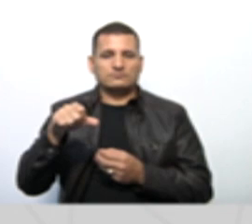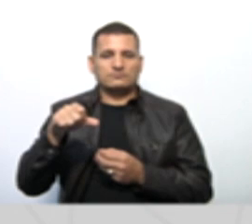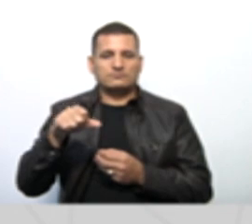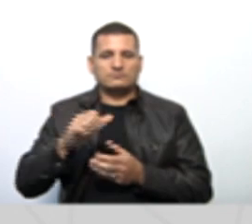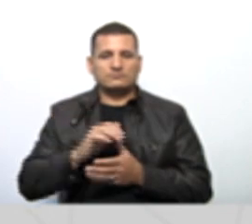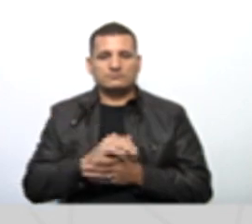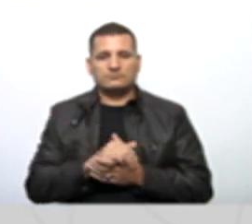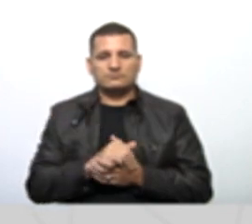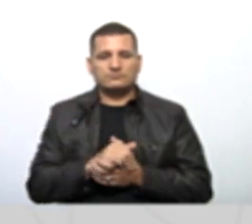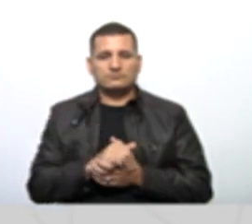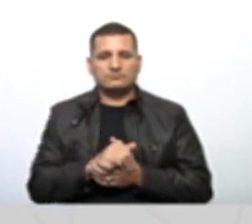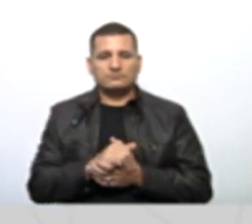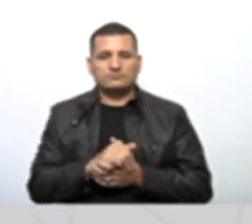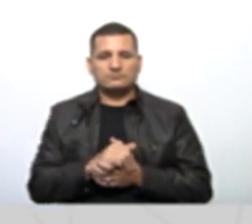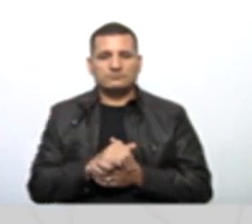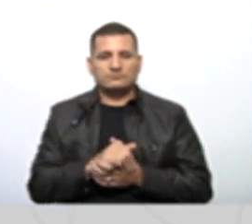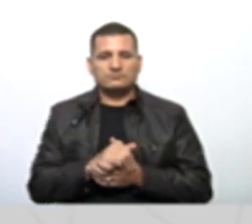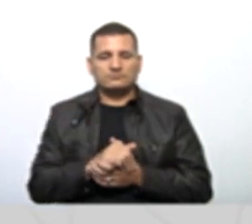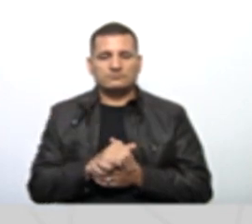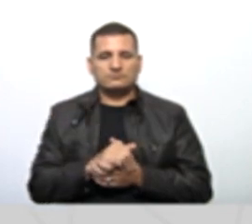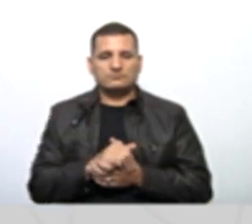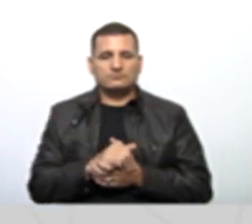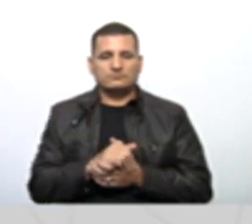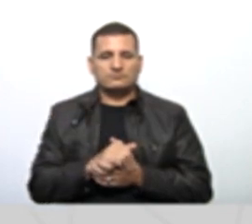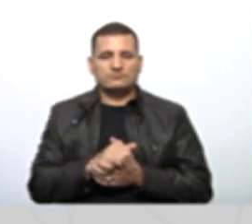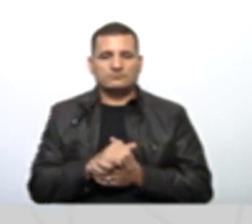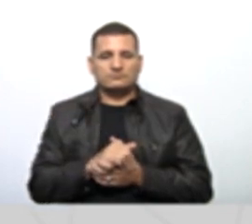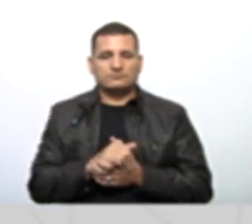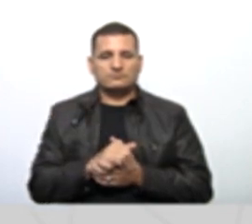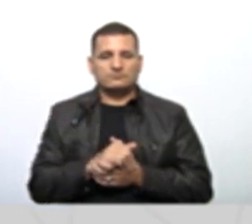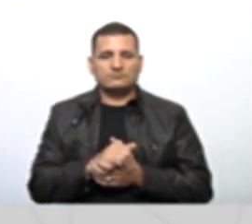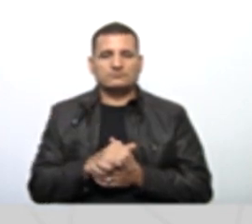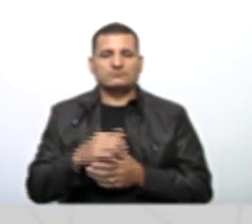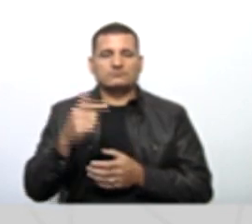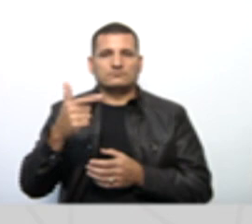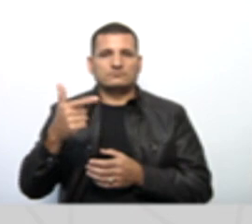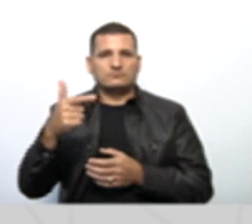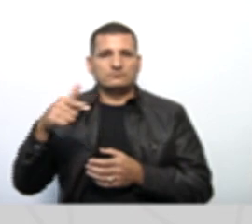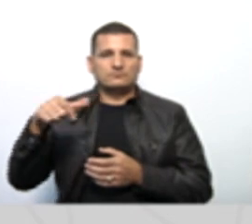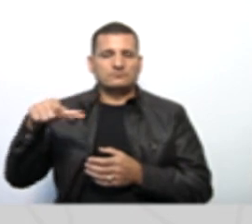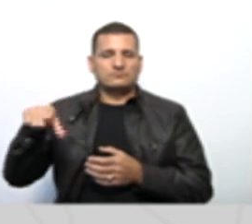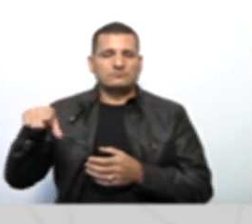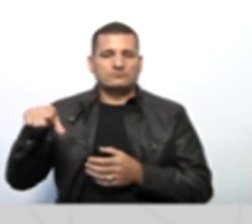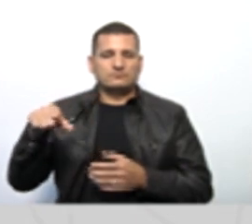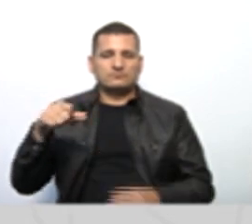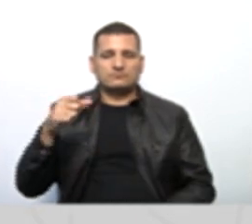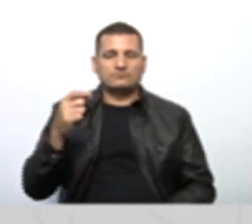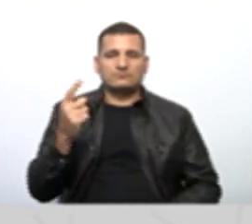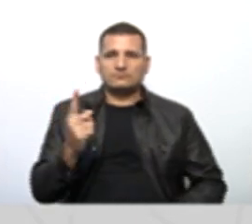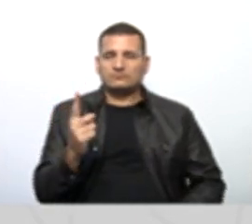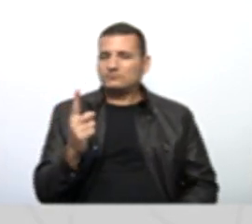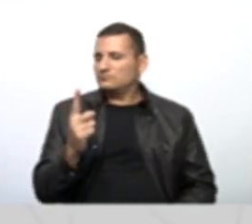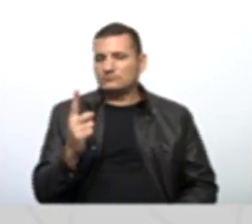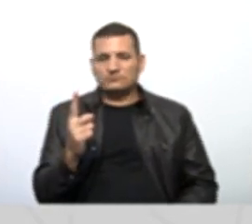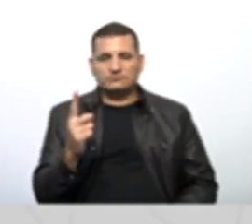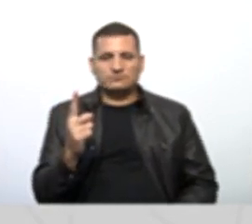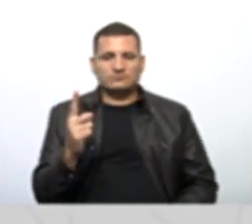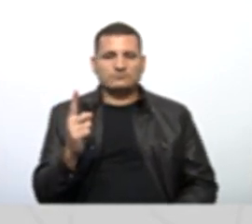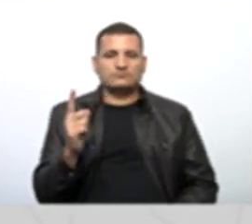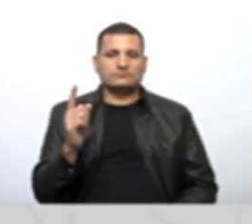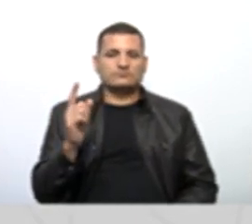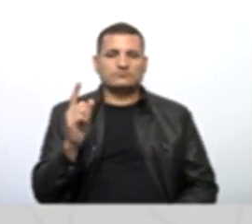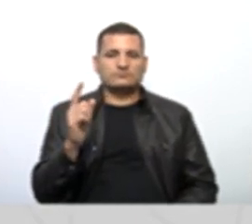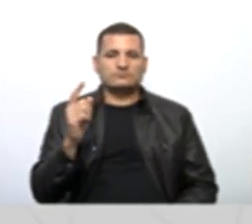que eu estou utilizando para poder formar o 29 então o bilhete número um o bit